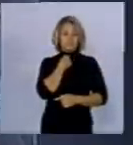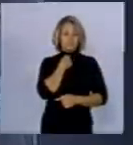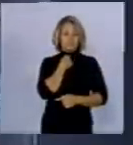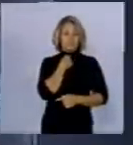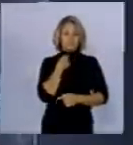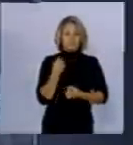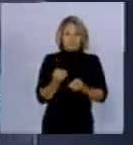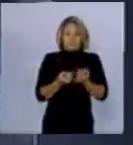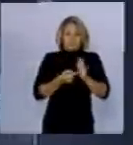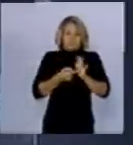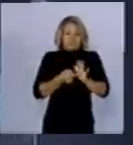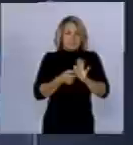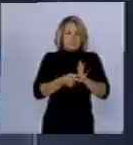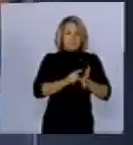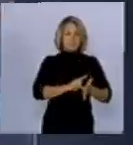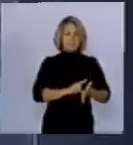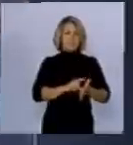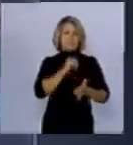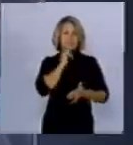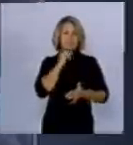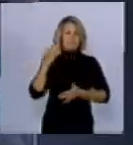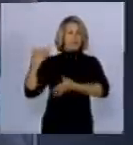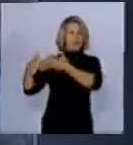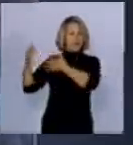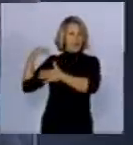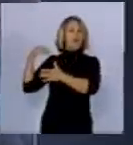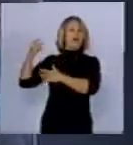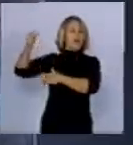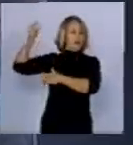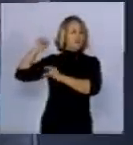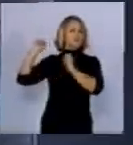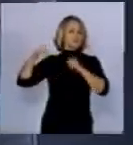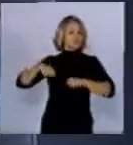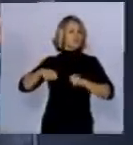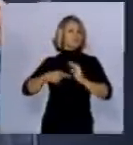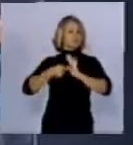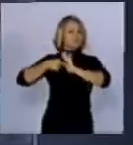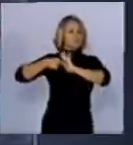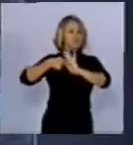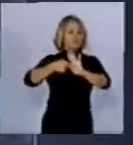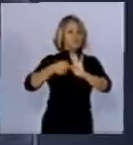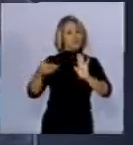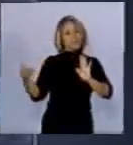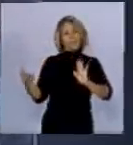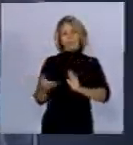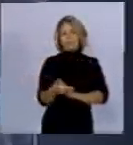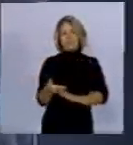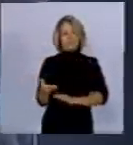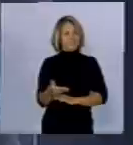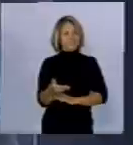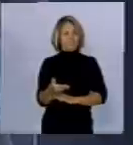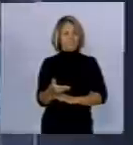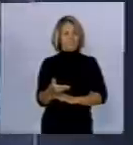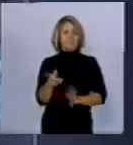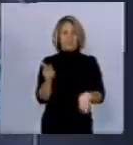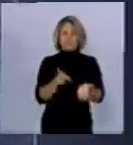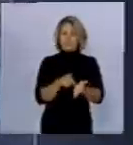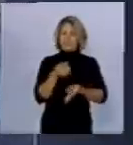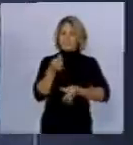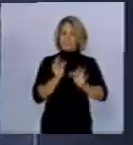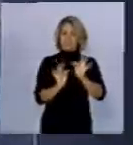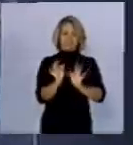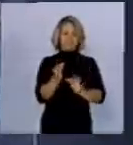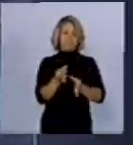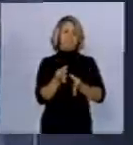não são tangíveis até no passado recente até poderiam ser considerados tangíveis hoje com a realidade digital não